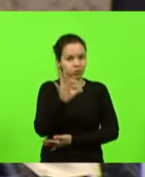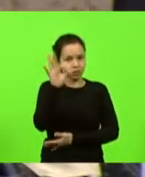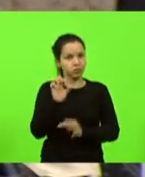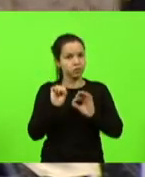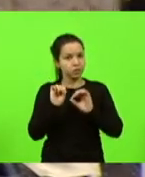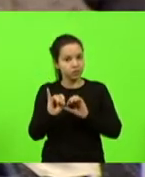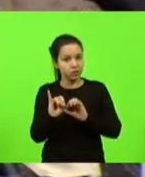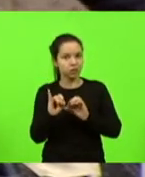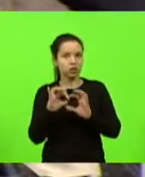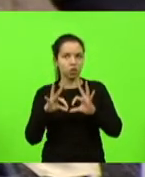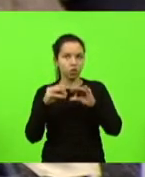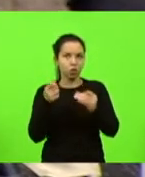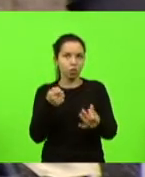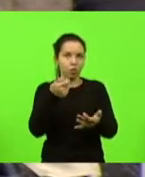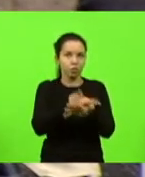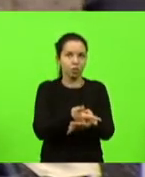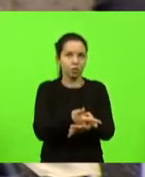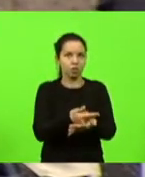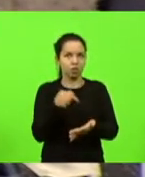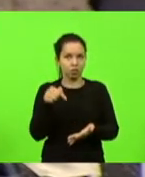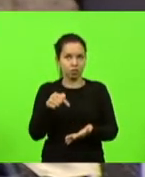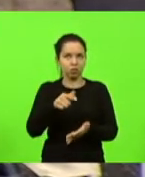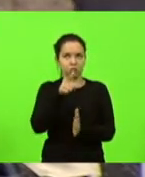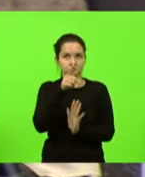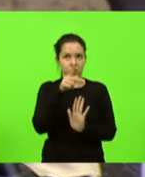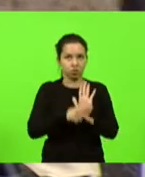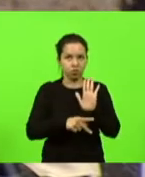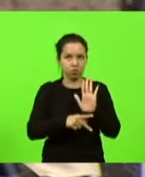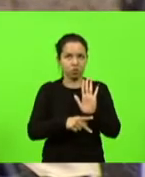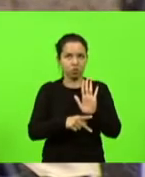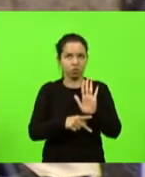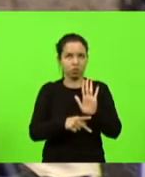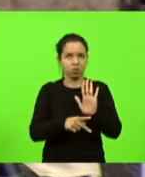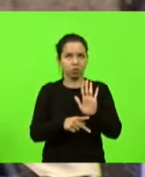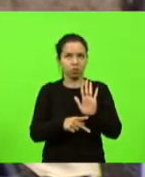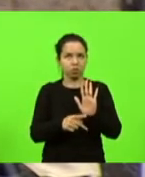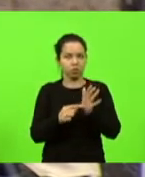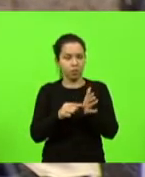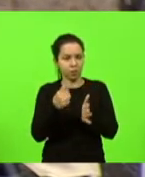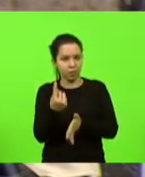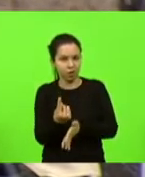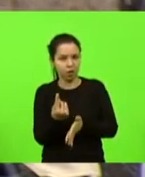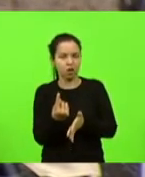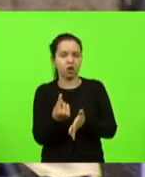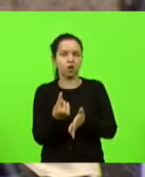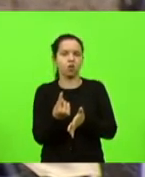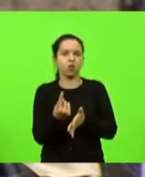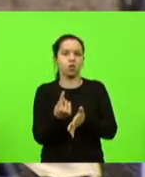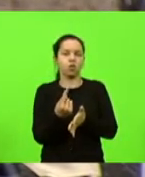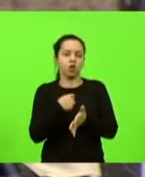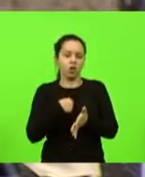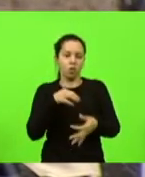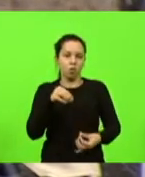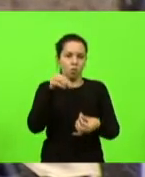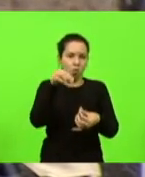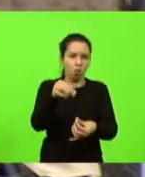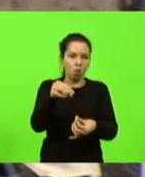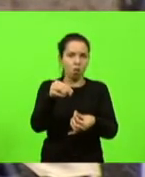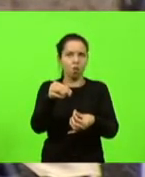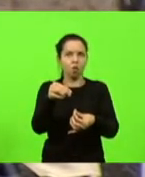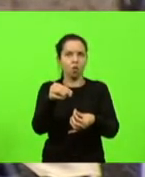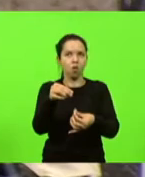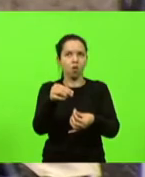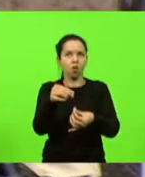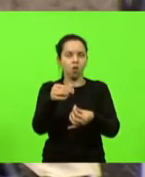lá, sim, está aqui, na minha frente o projeto. De fato, não trouxe no primeiro momento a extensão, né, de que não é a partir